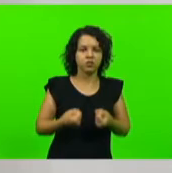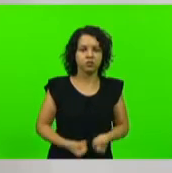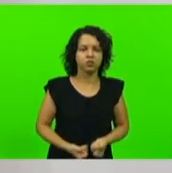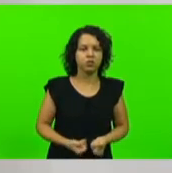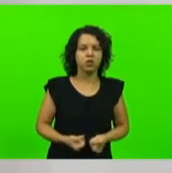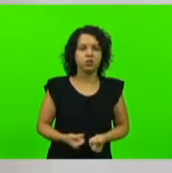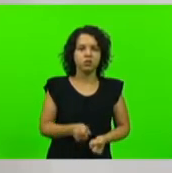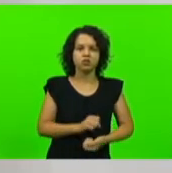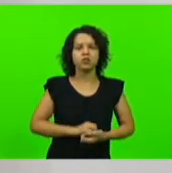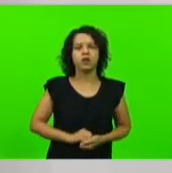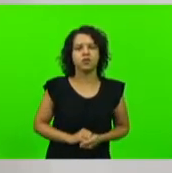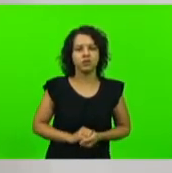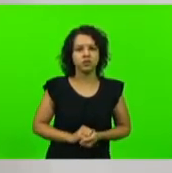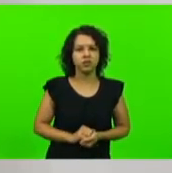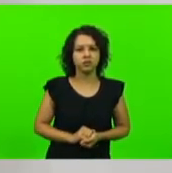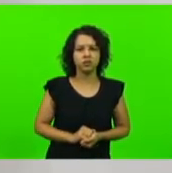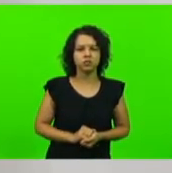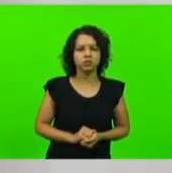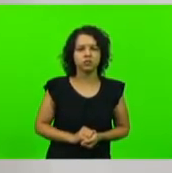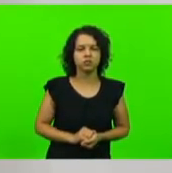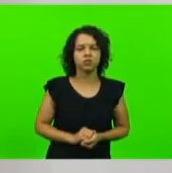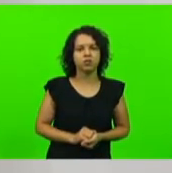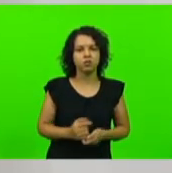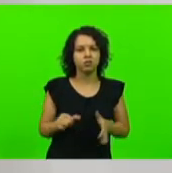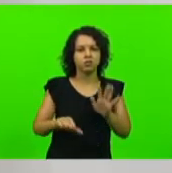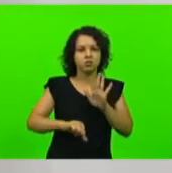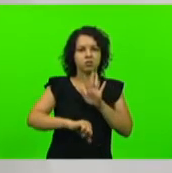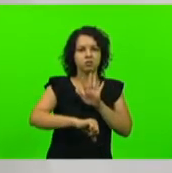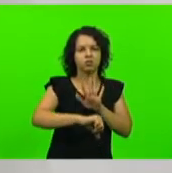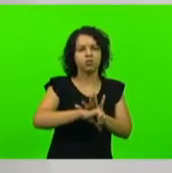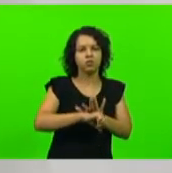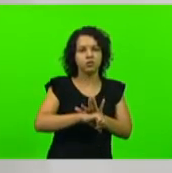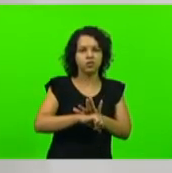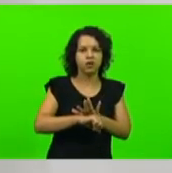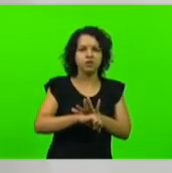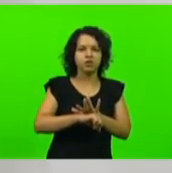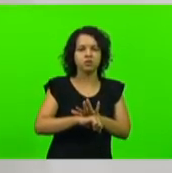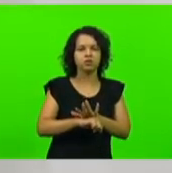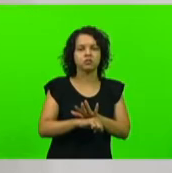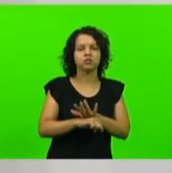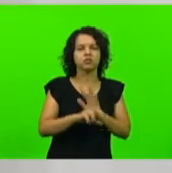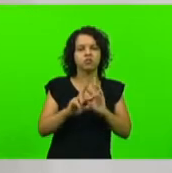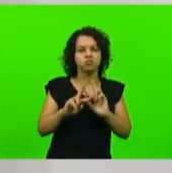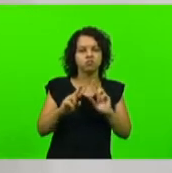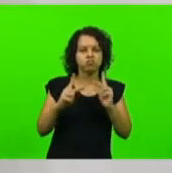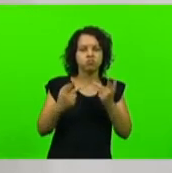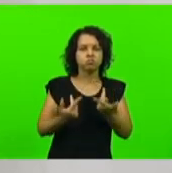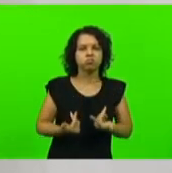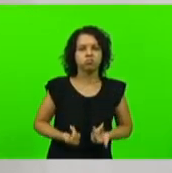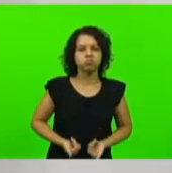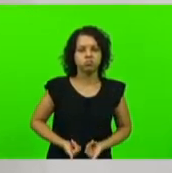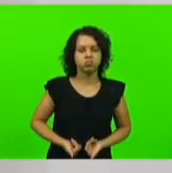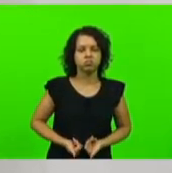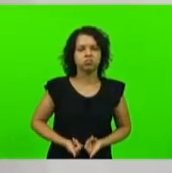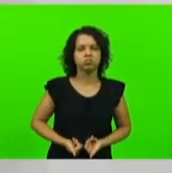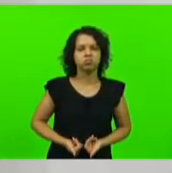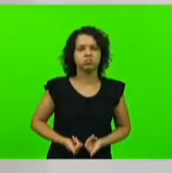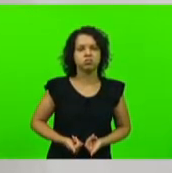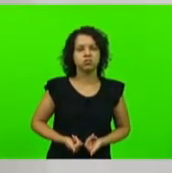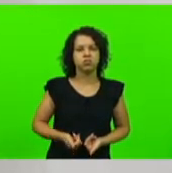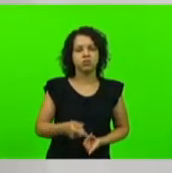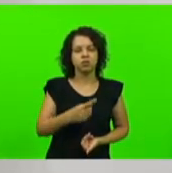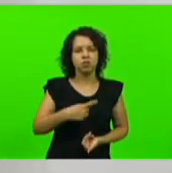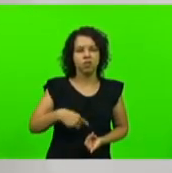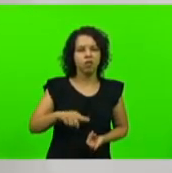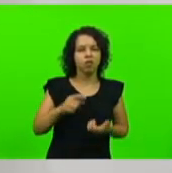crimes contra a humanidade. E que se reflete em todos nós aqui, se reflete no mundo, né? A